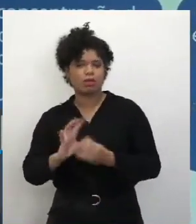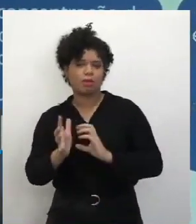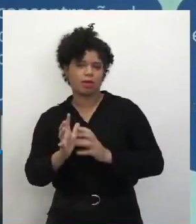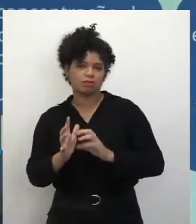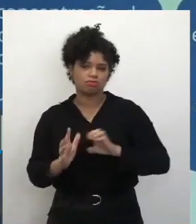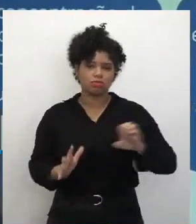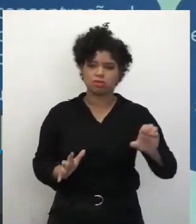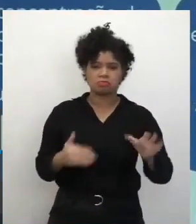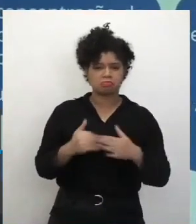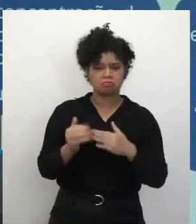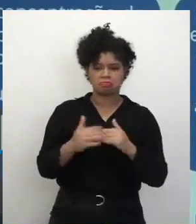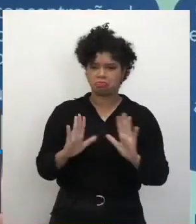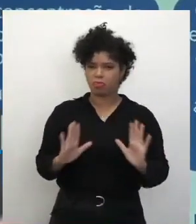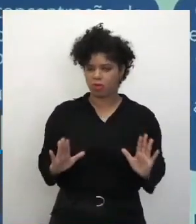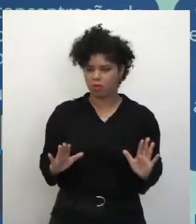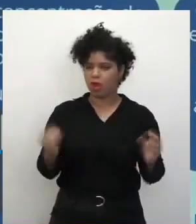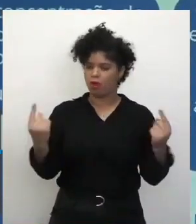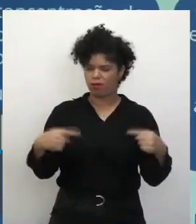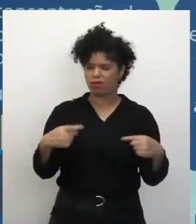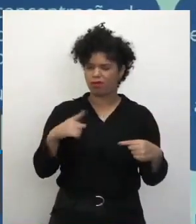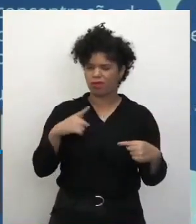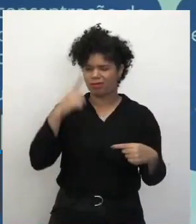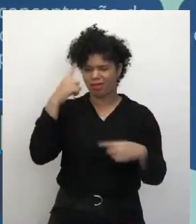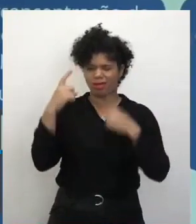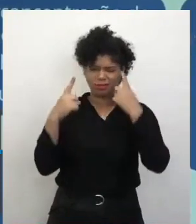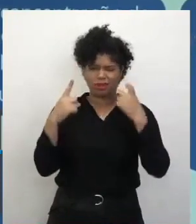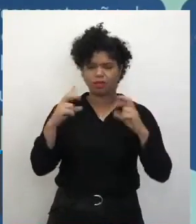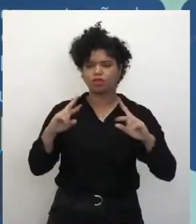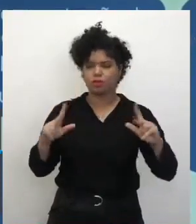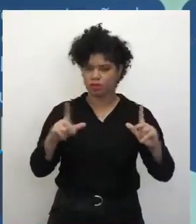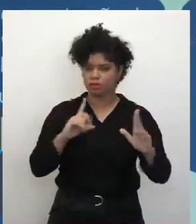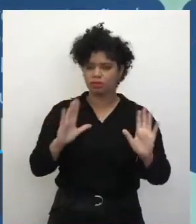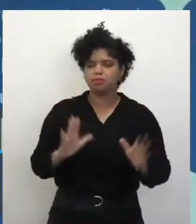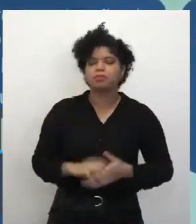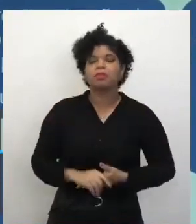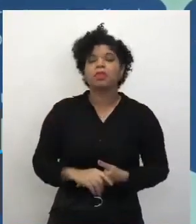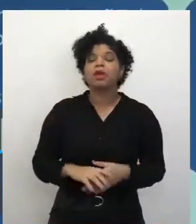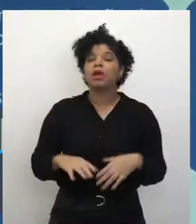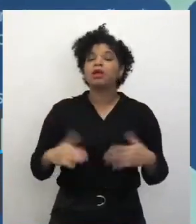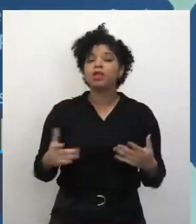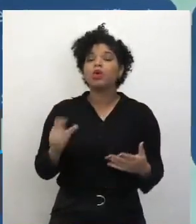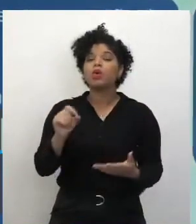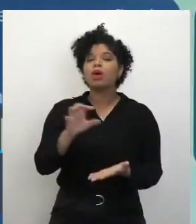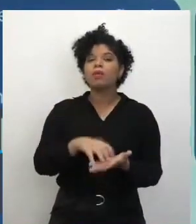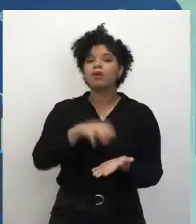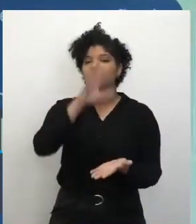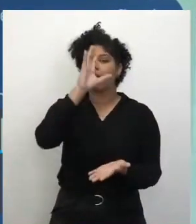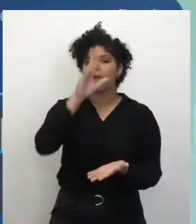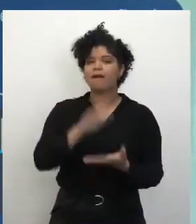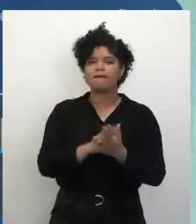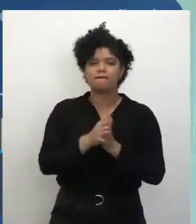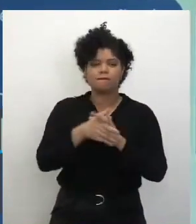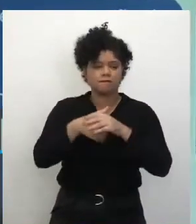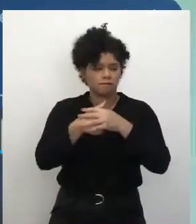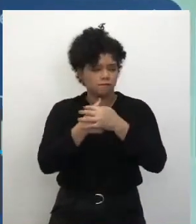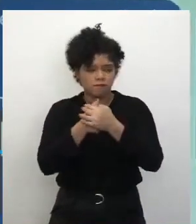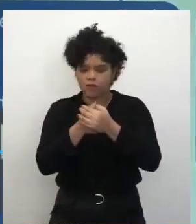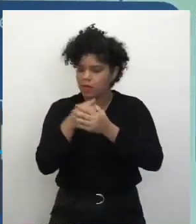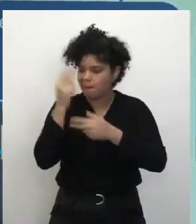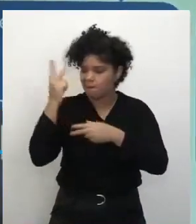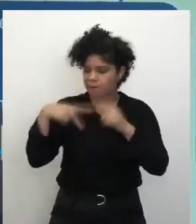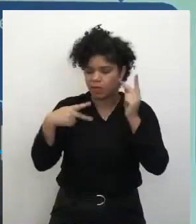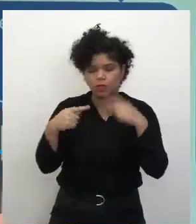populista cuja a gente não tem como esquecer disso aí centrada uma ambição pessoal